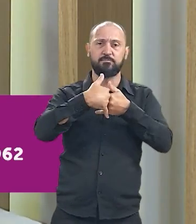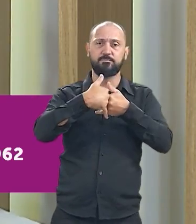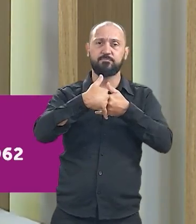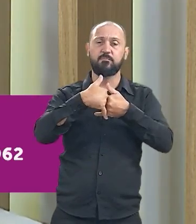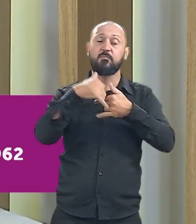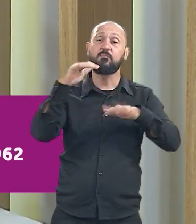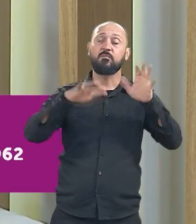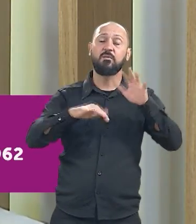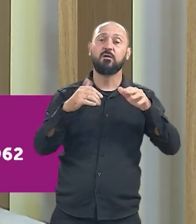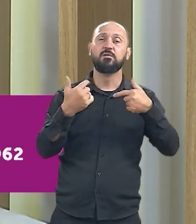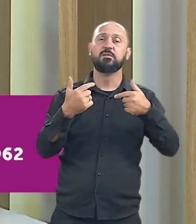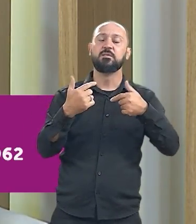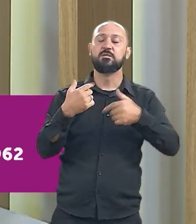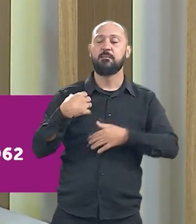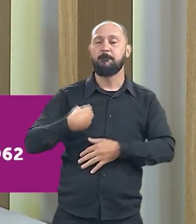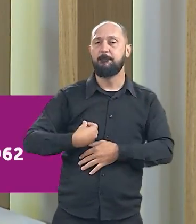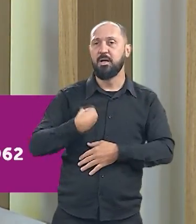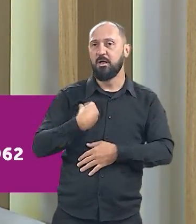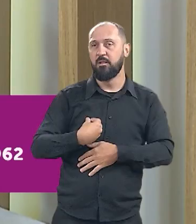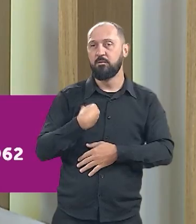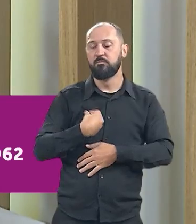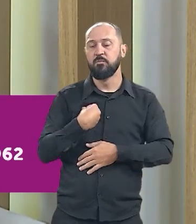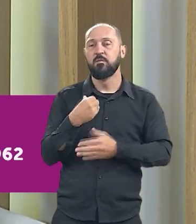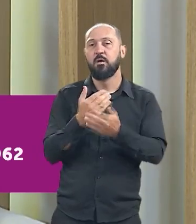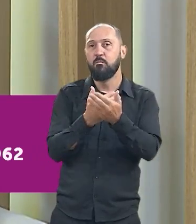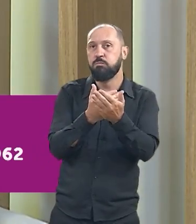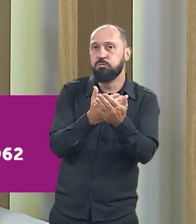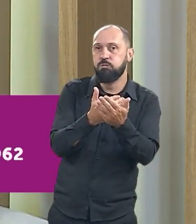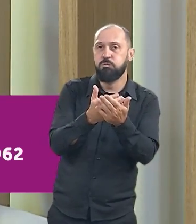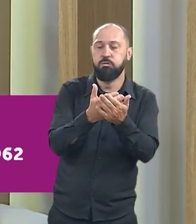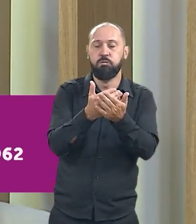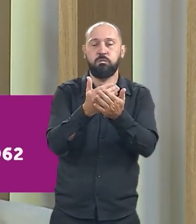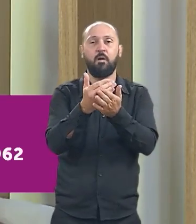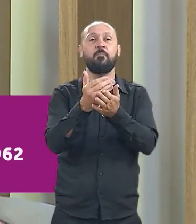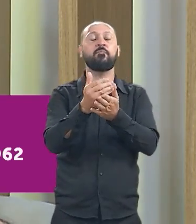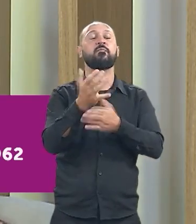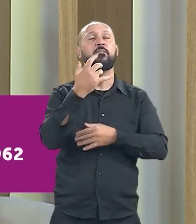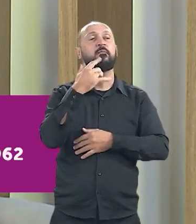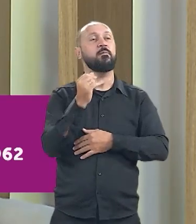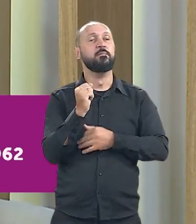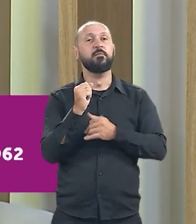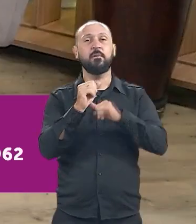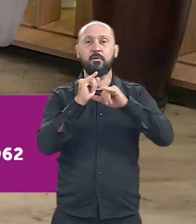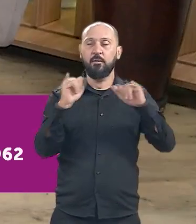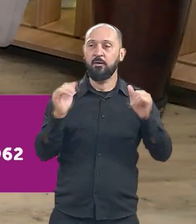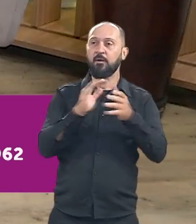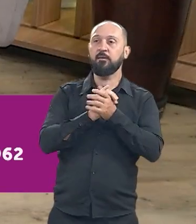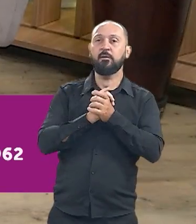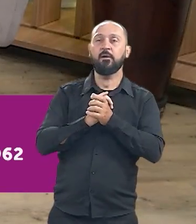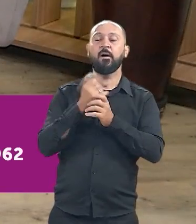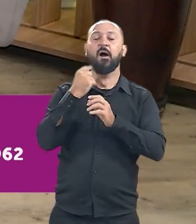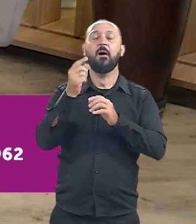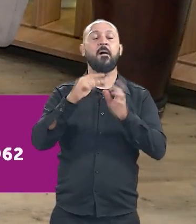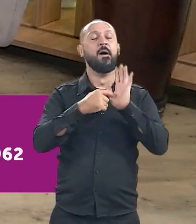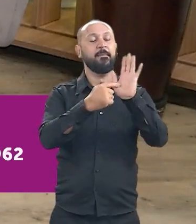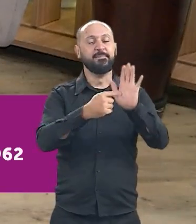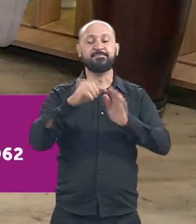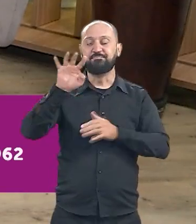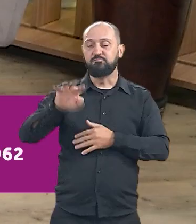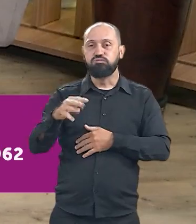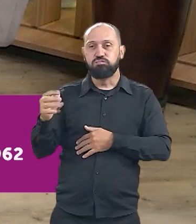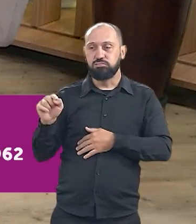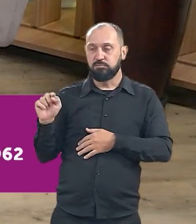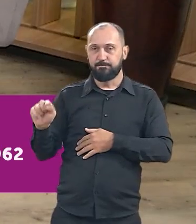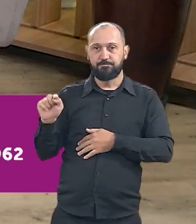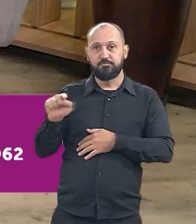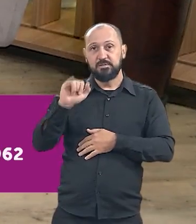essas atividades presenciais, nós estamos começando, né? Até gostaria, nós trouxemos aqui um QR Code. Quem quiser